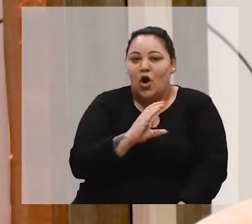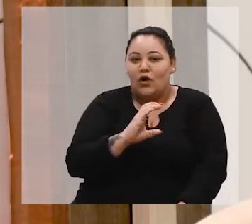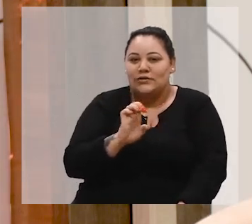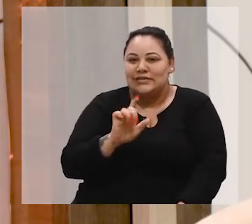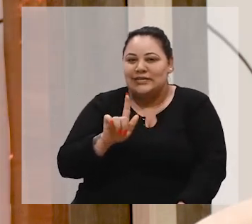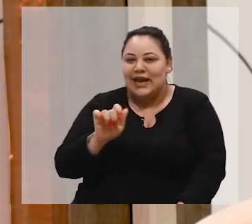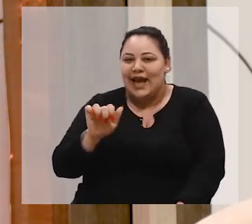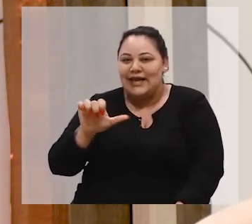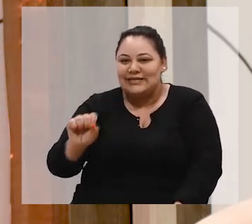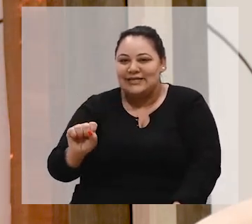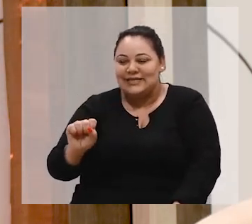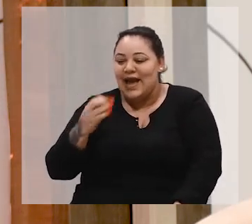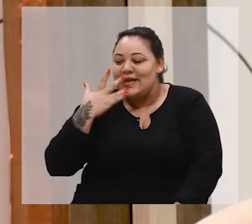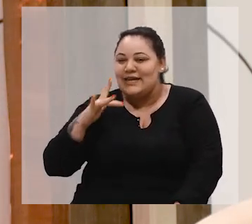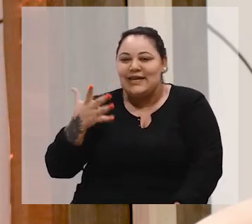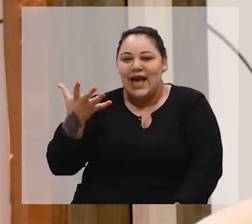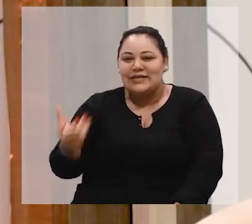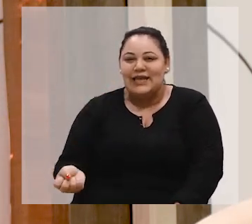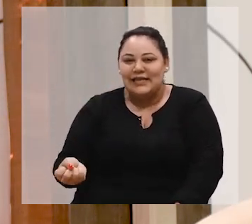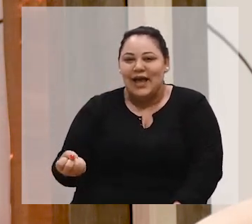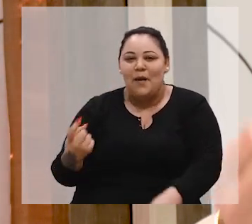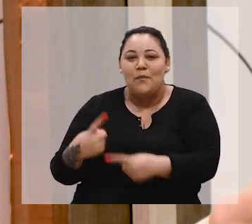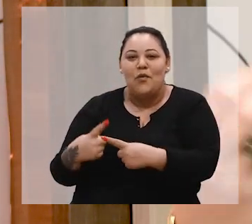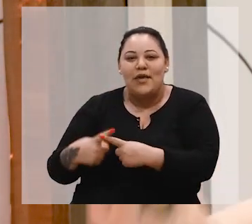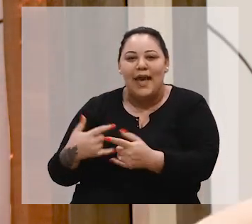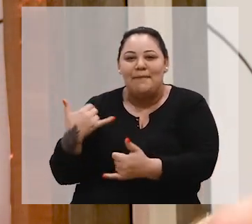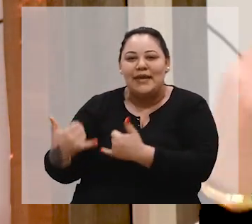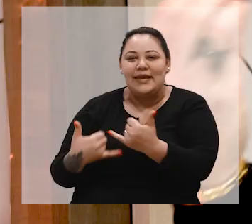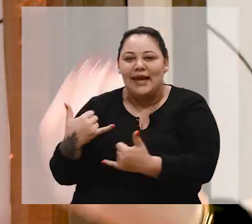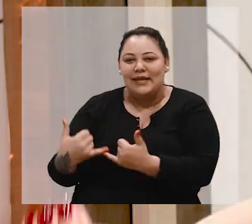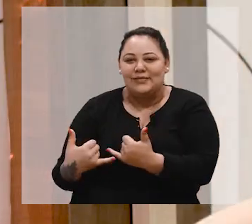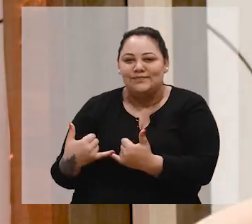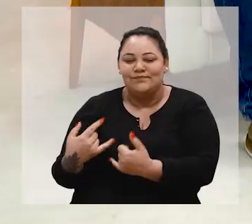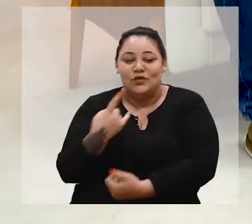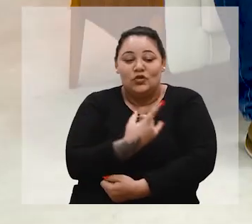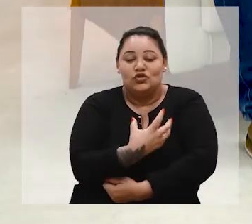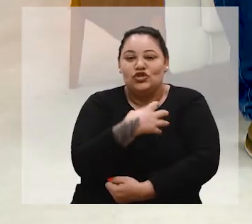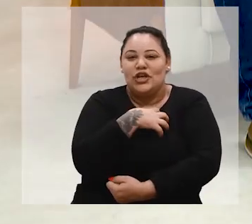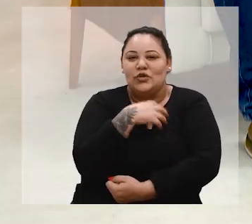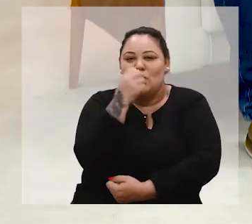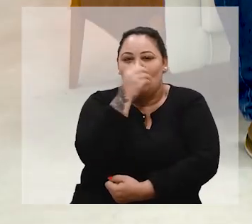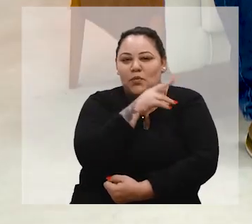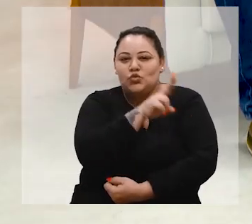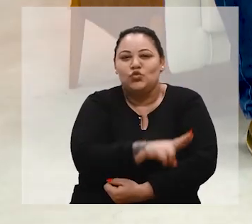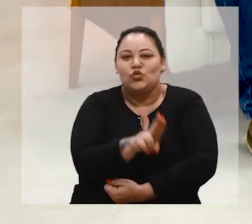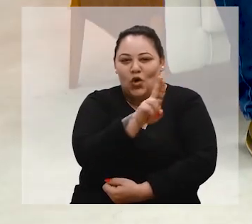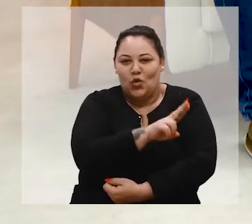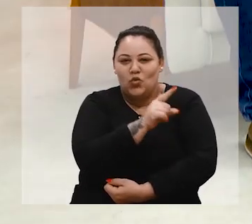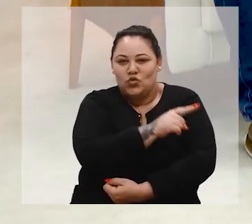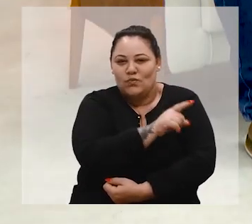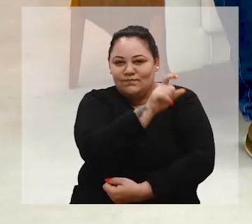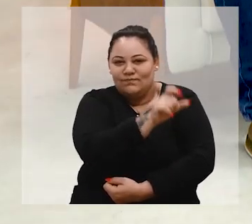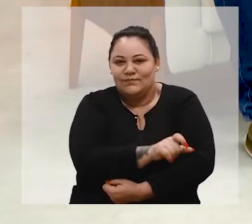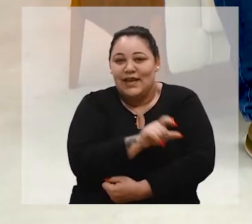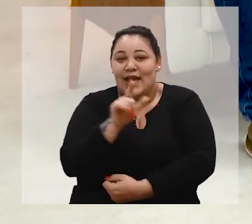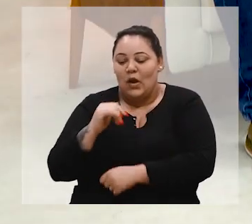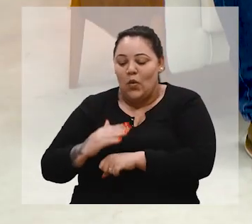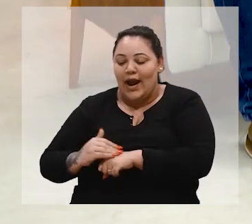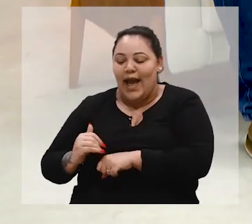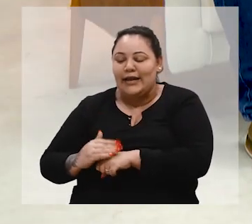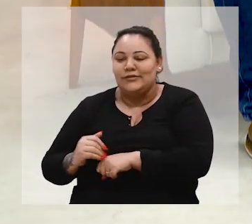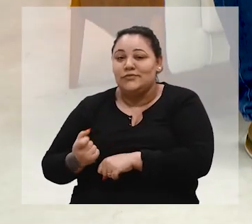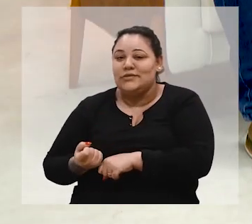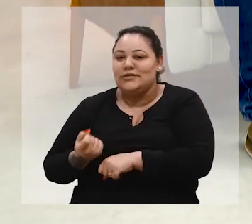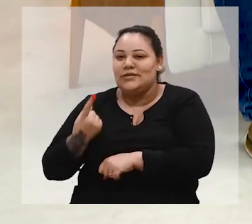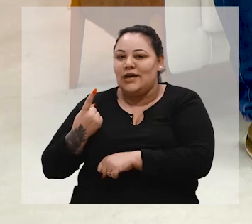é aceitável para a criança. Então a forma como esse abusador usou, exatamente, mas era um